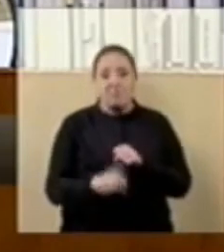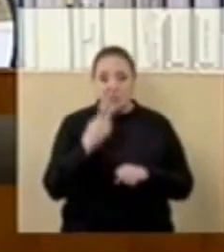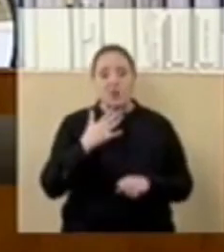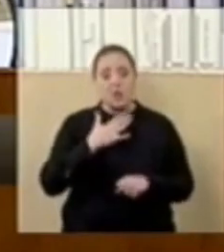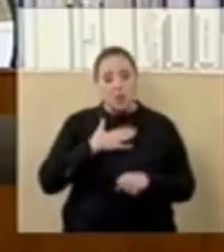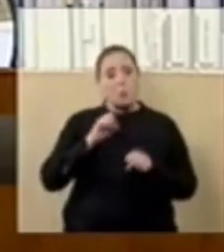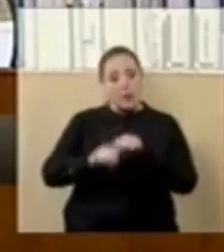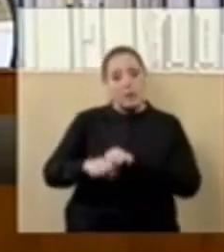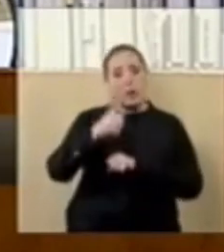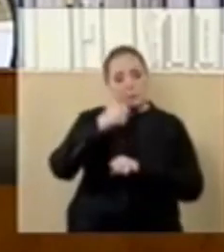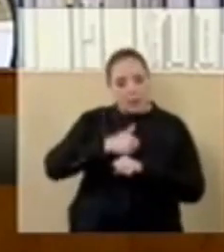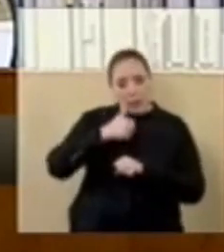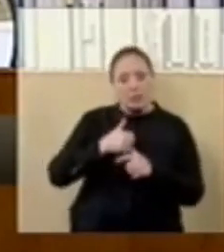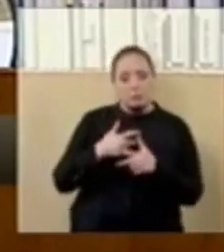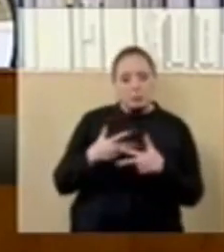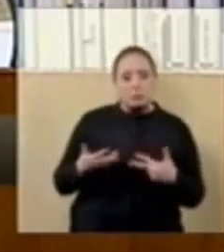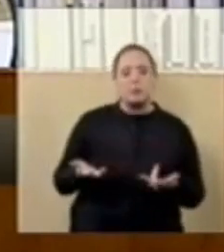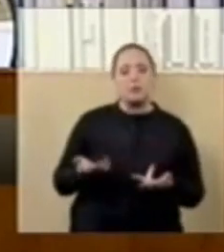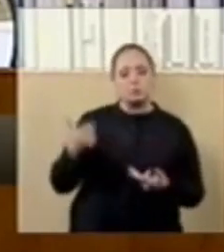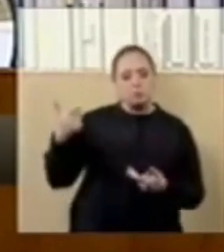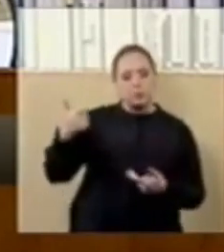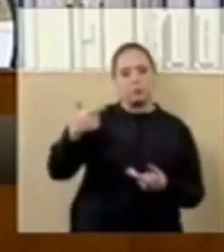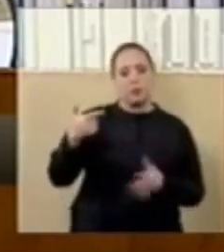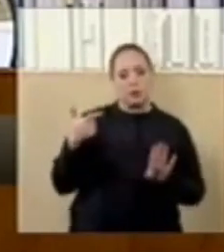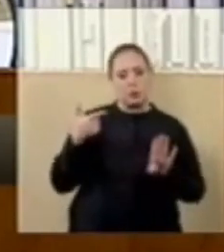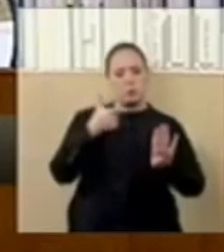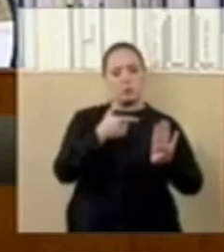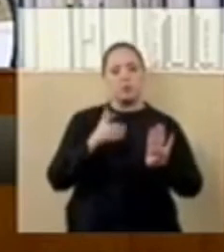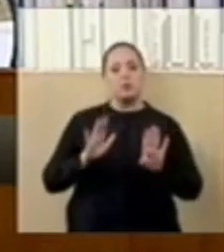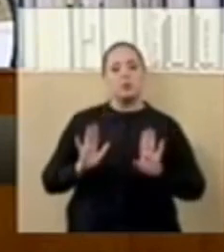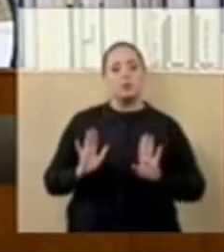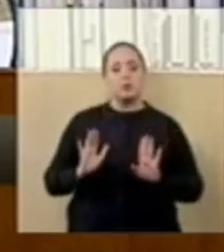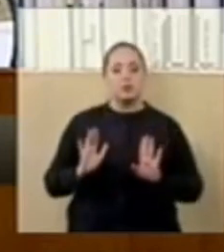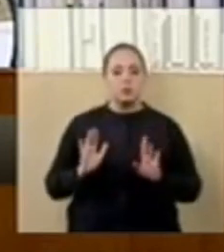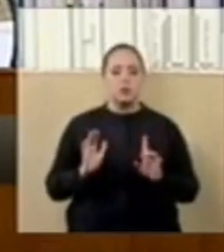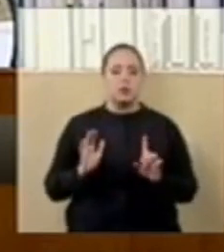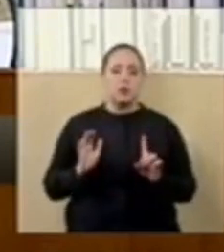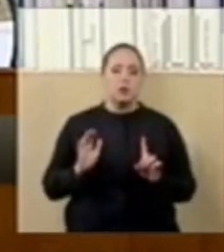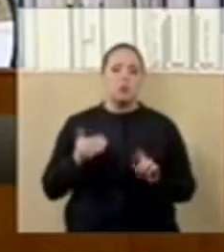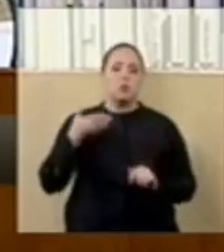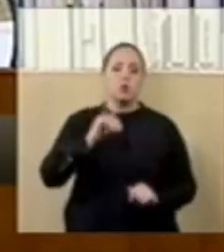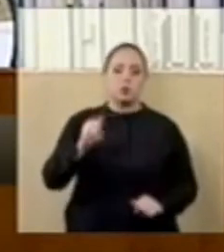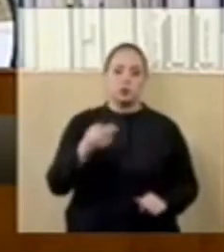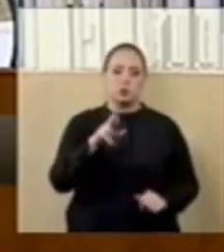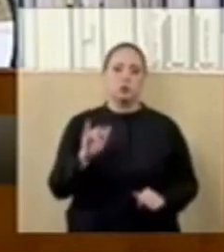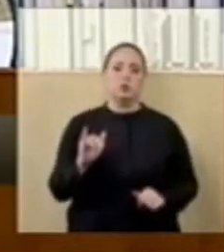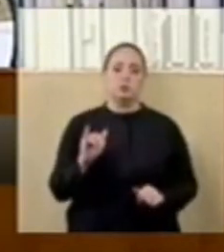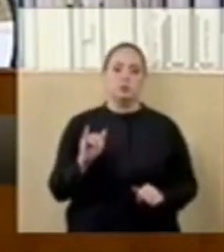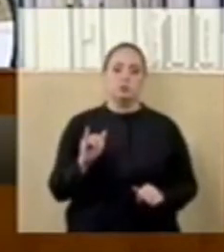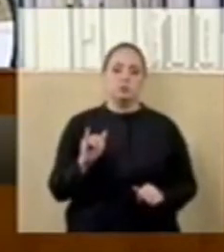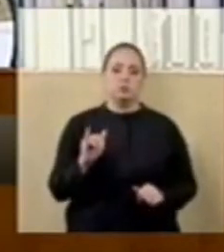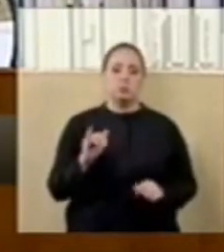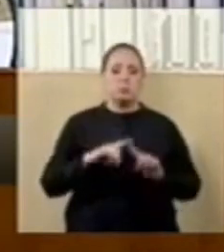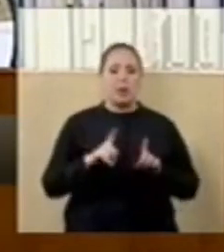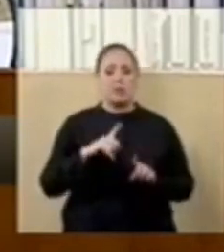por com um contínuo por trás foi foi a júri depois de muito tempo e